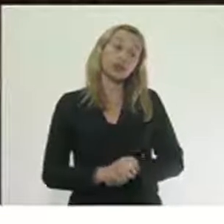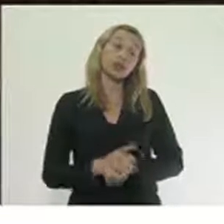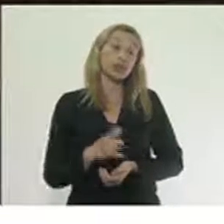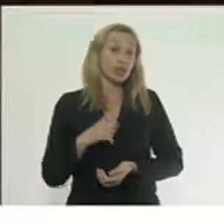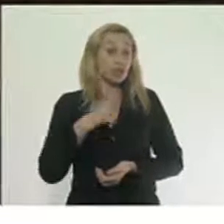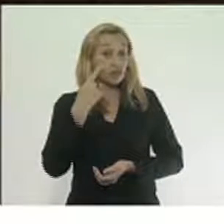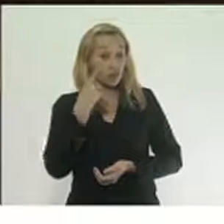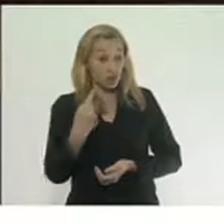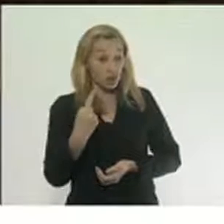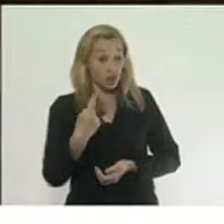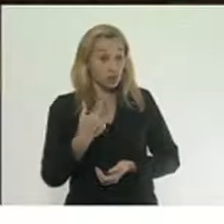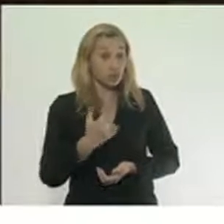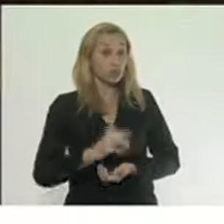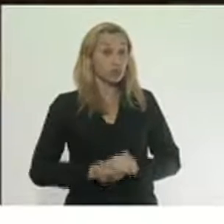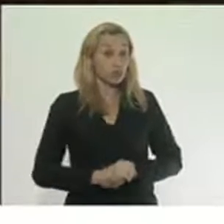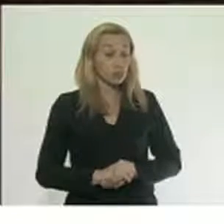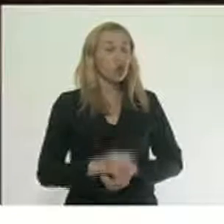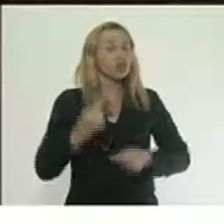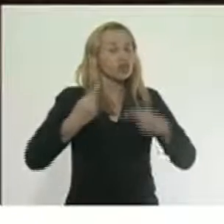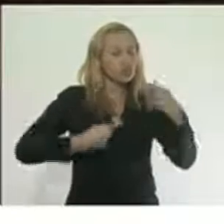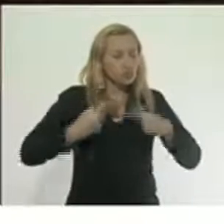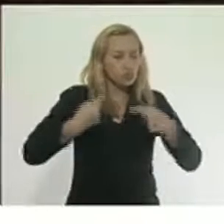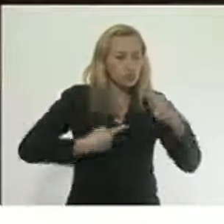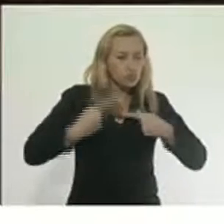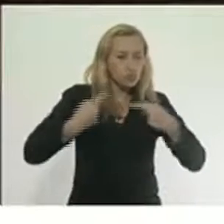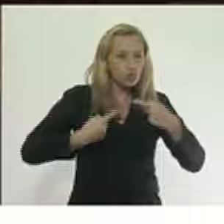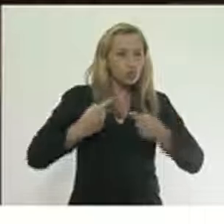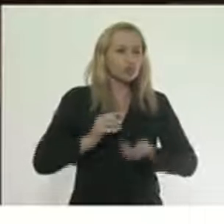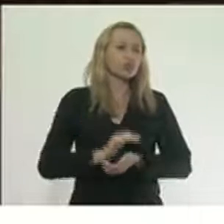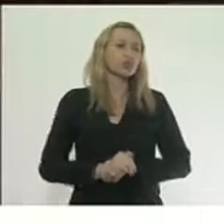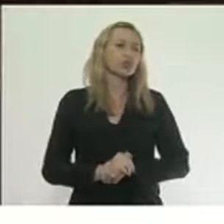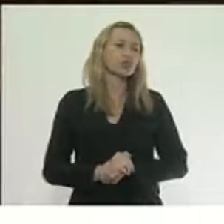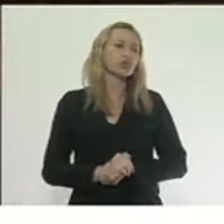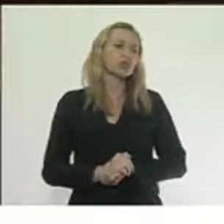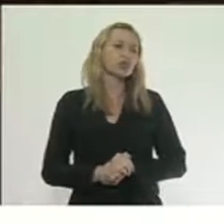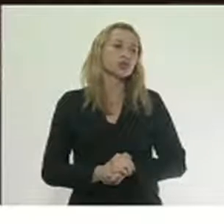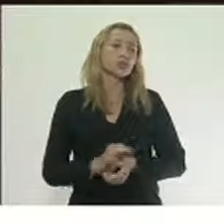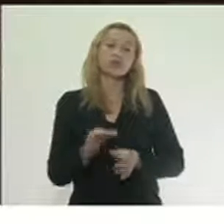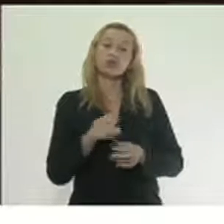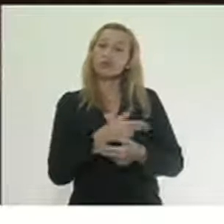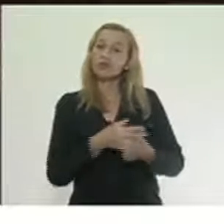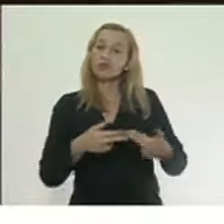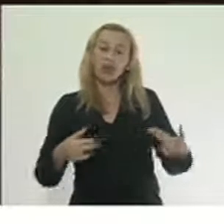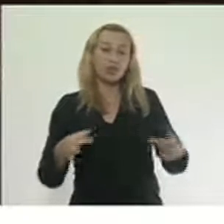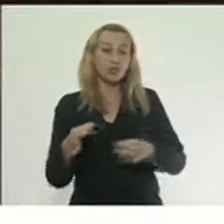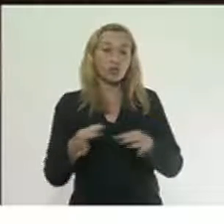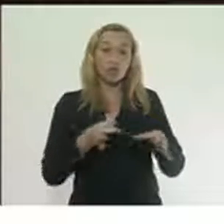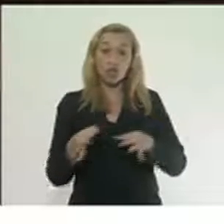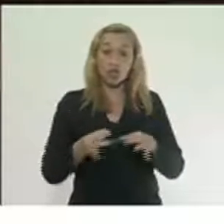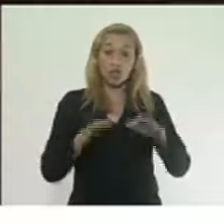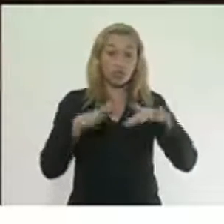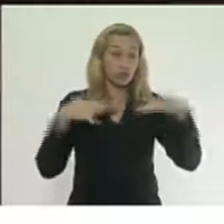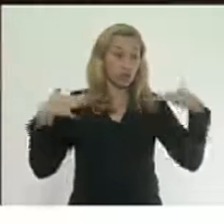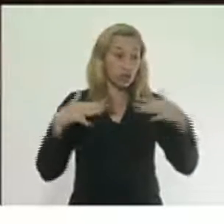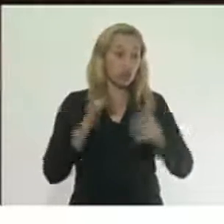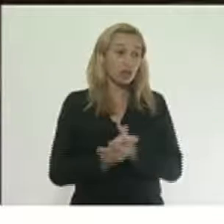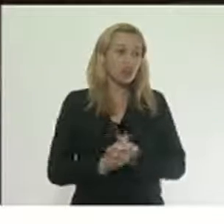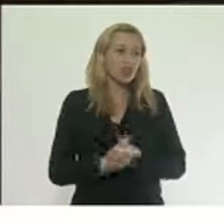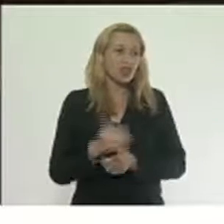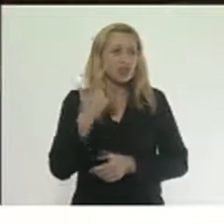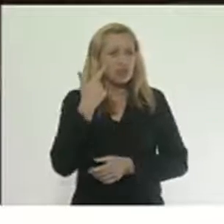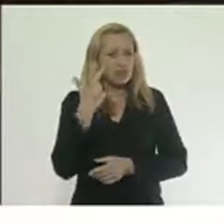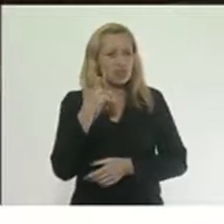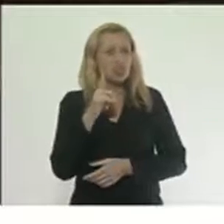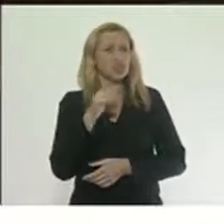assistido às discussões de projeto em plenário, nota que há